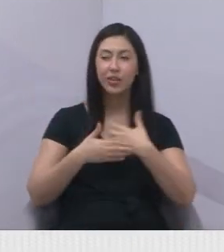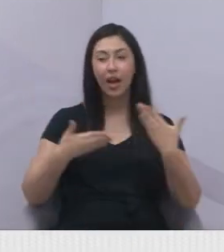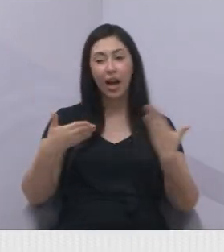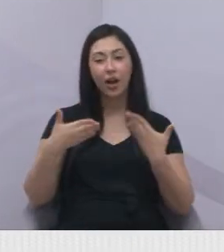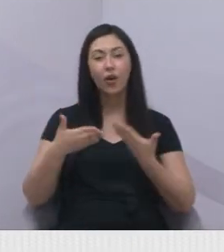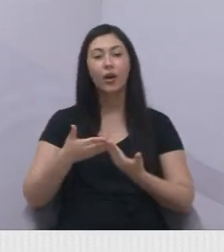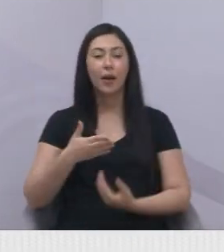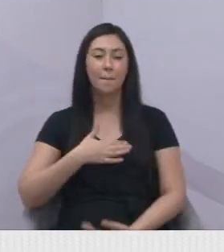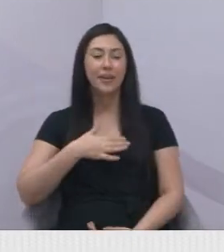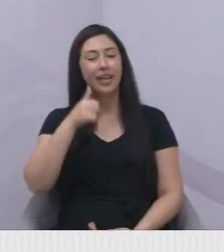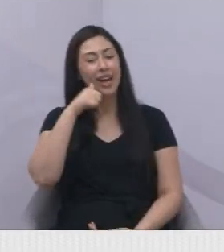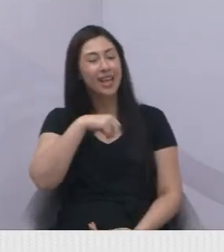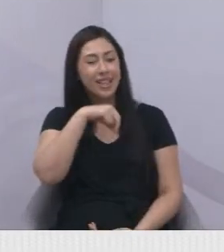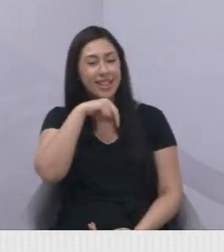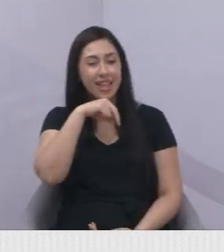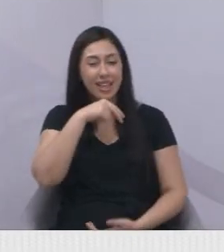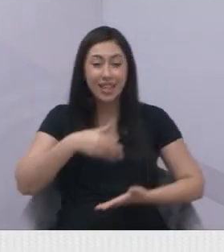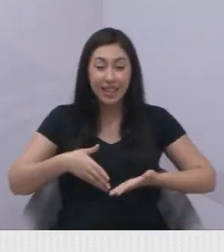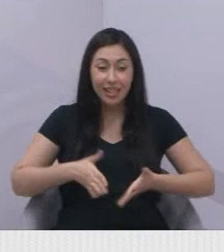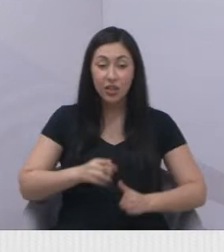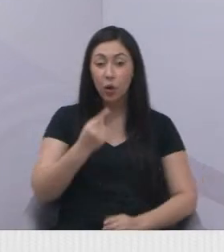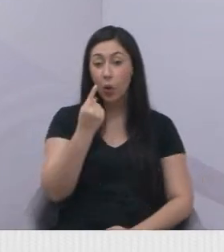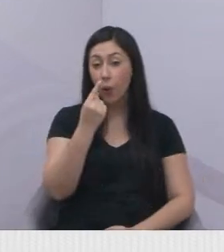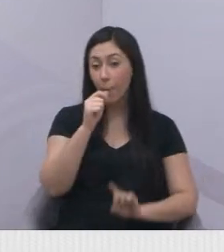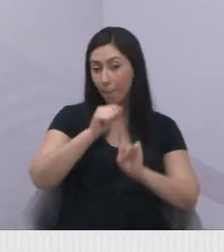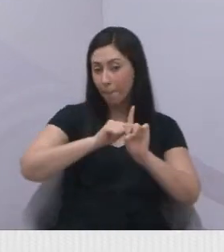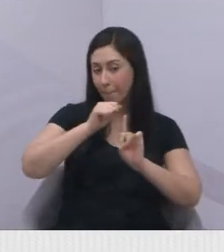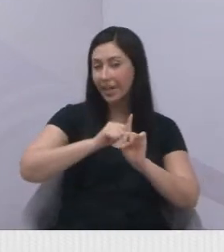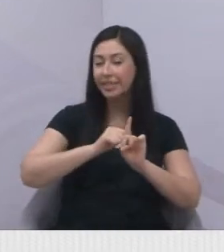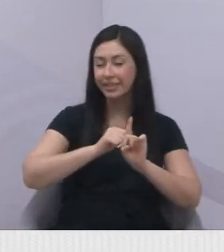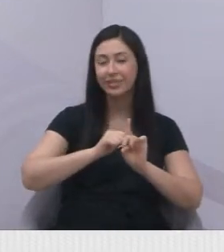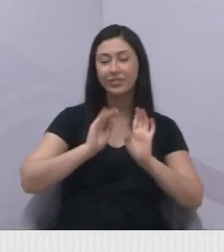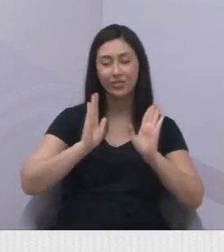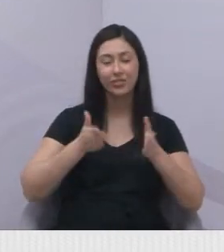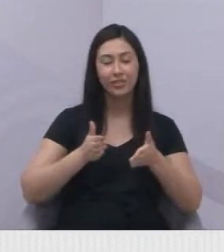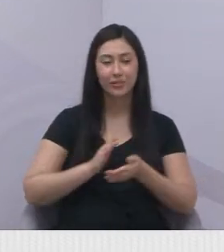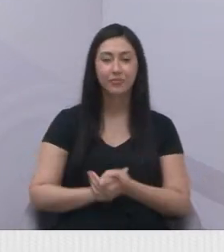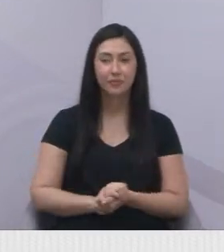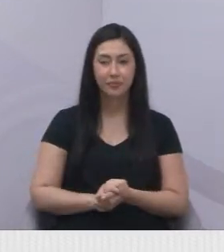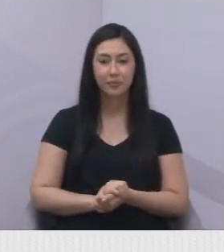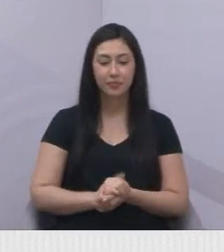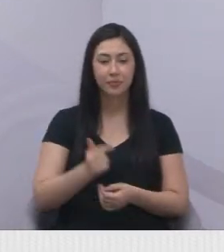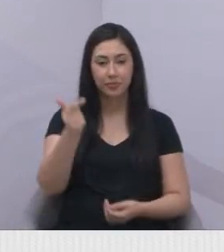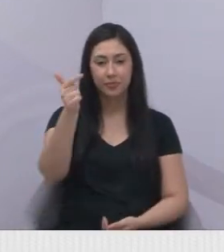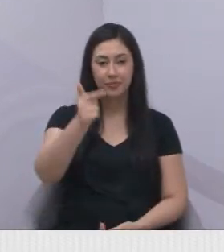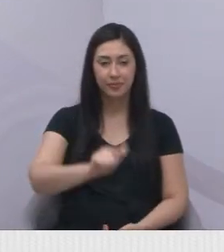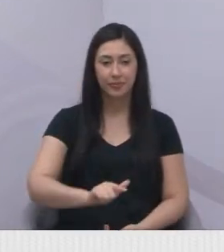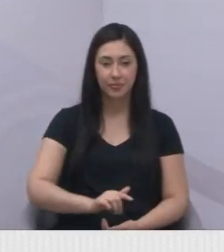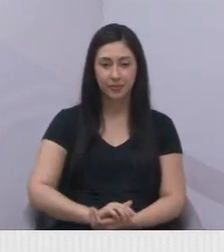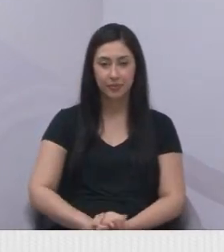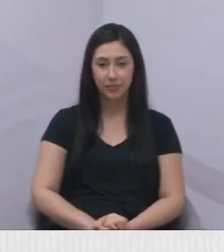mês que a minha neta nasceu, olha, filha do Alexandre Ferreira Pereira. A